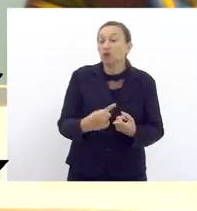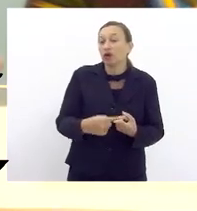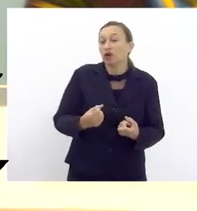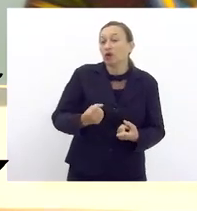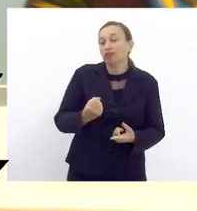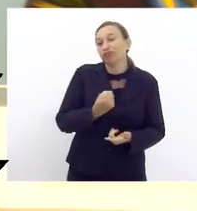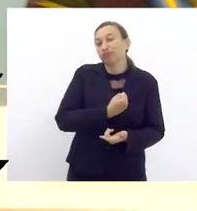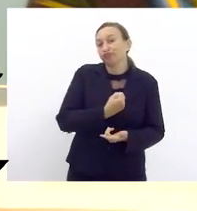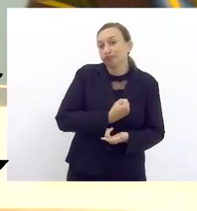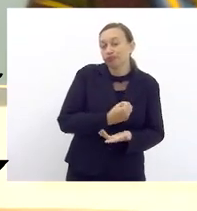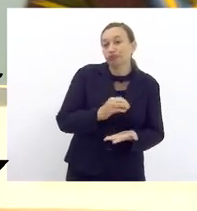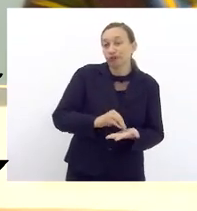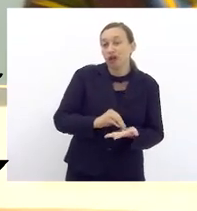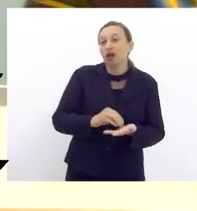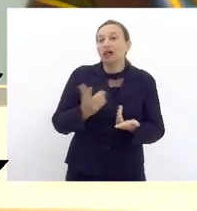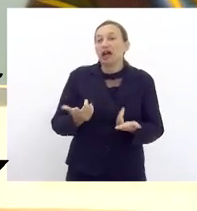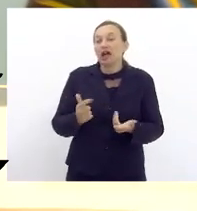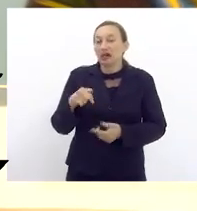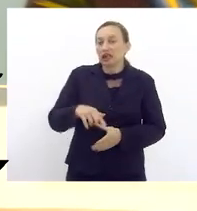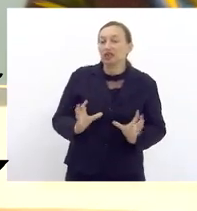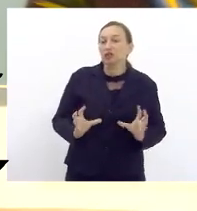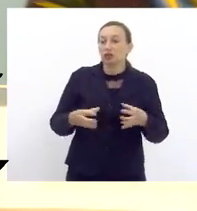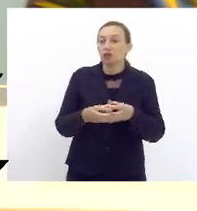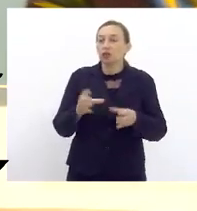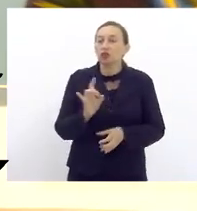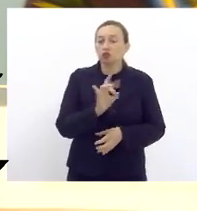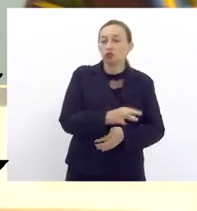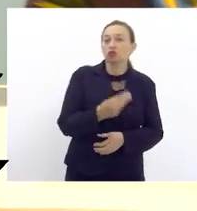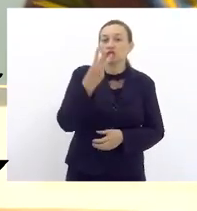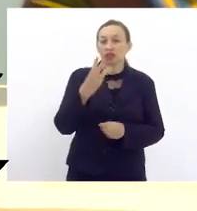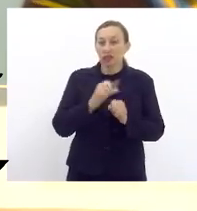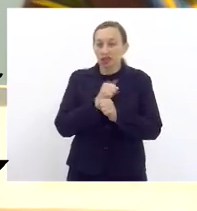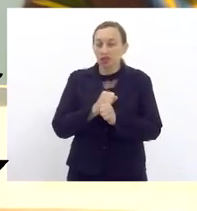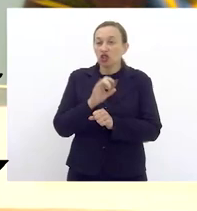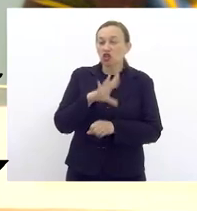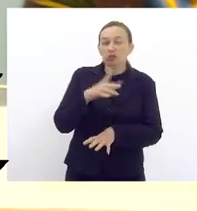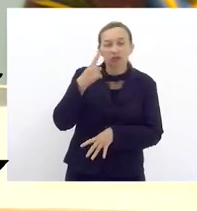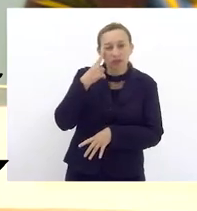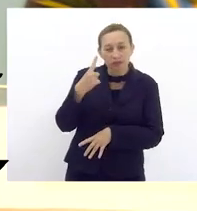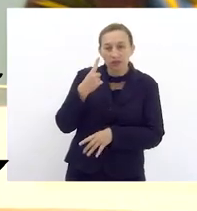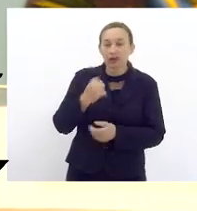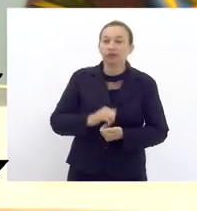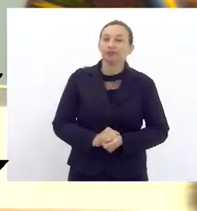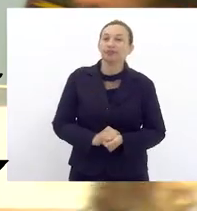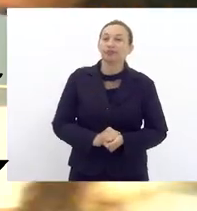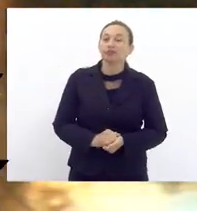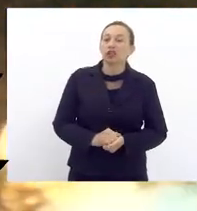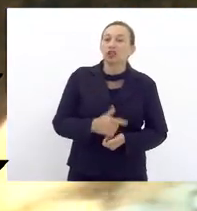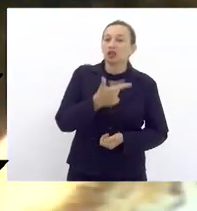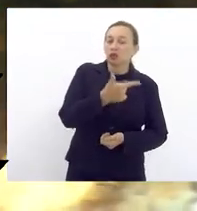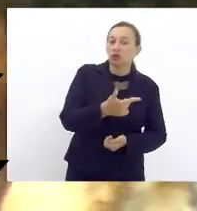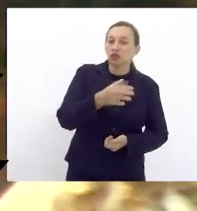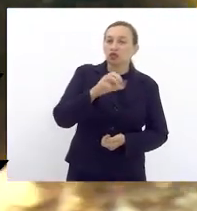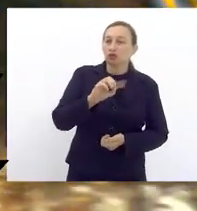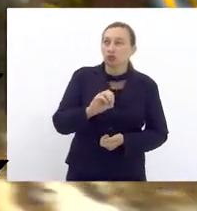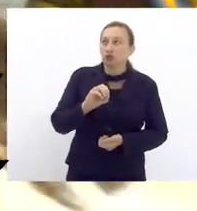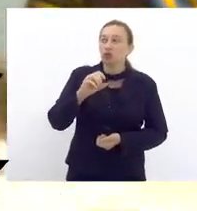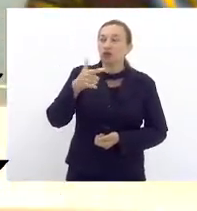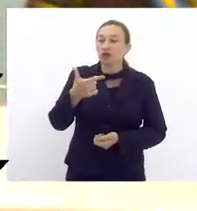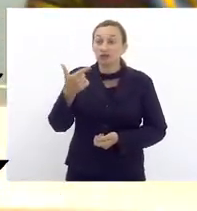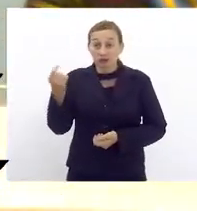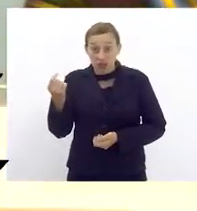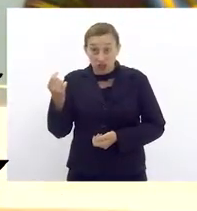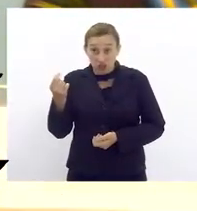né a gente aqui na comissão Nesses últimos três anos só para vocês terem uma ideia em 2020